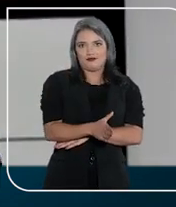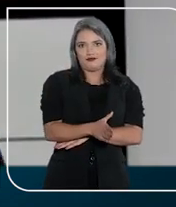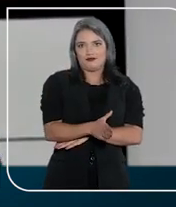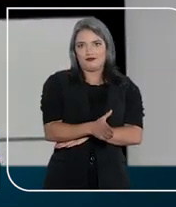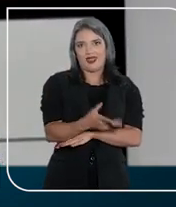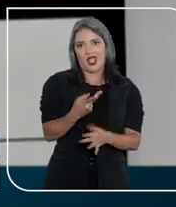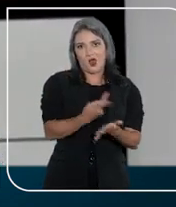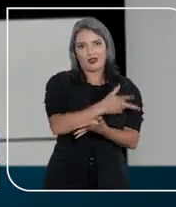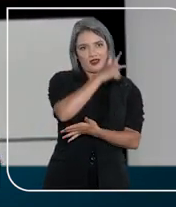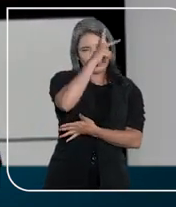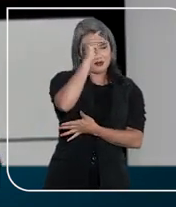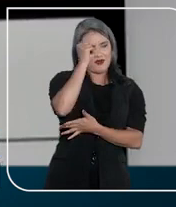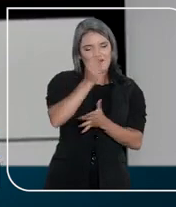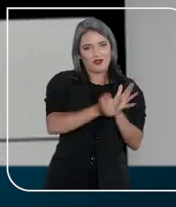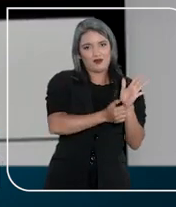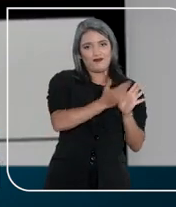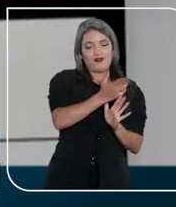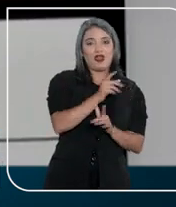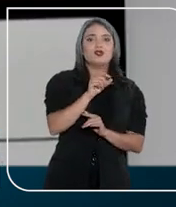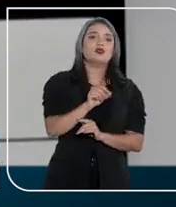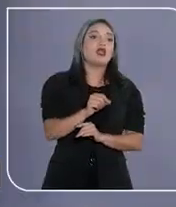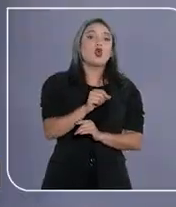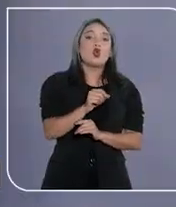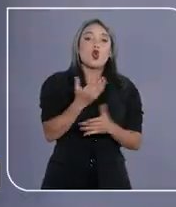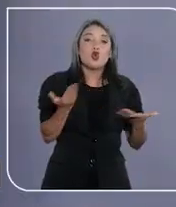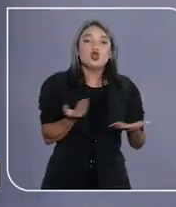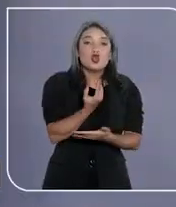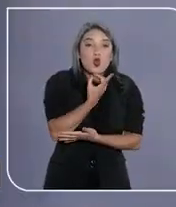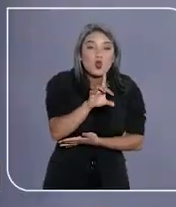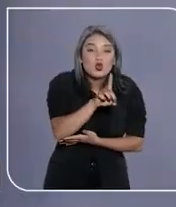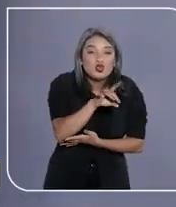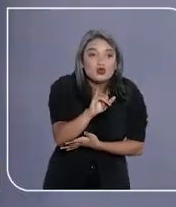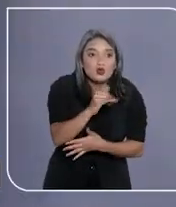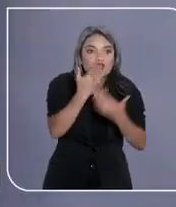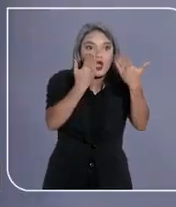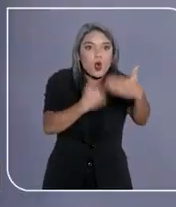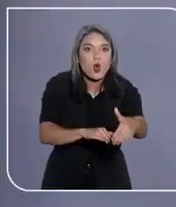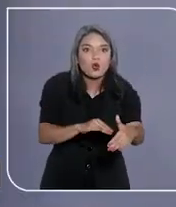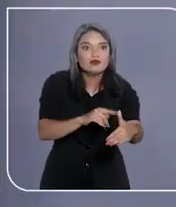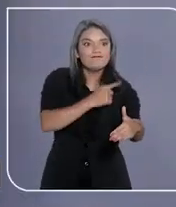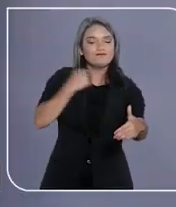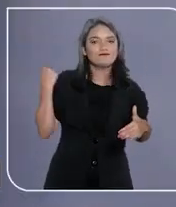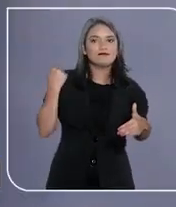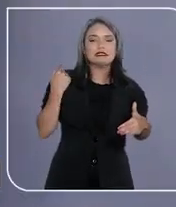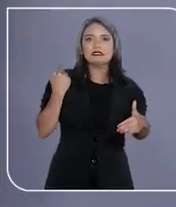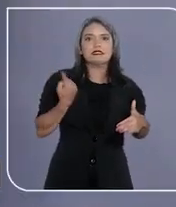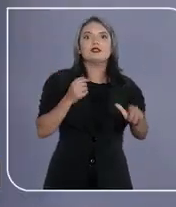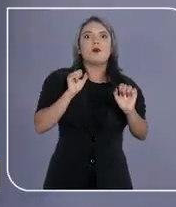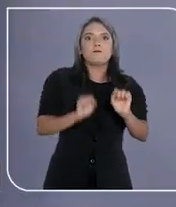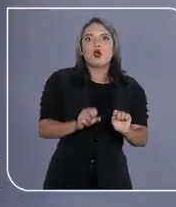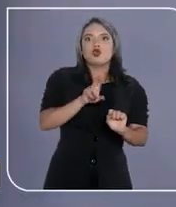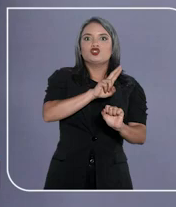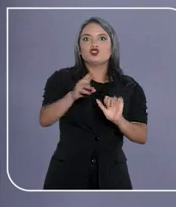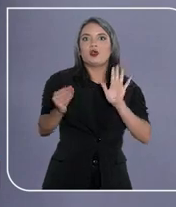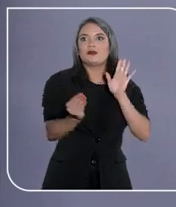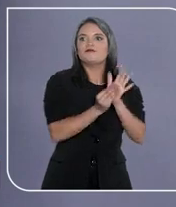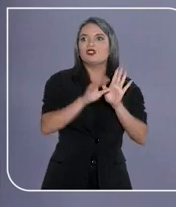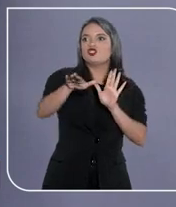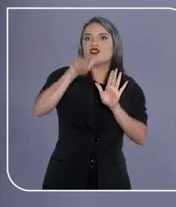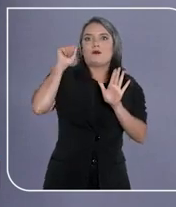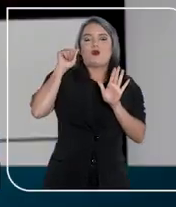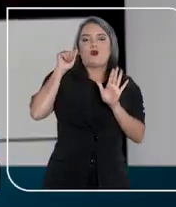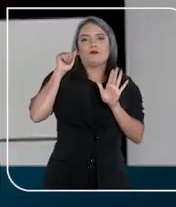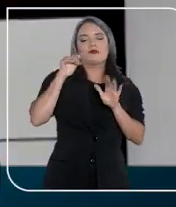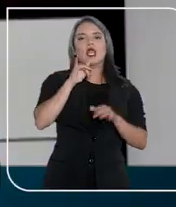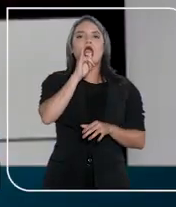da validade, a prefeitura, o órgão público, ele tem até o último dia da validade para nomear algum candidato. Então, vamos supor